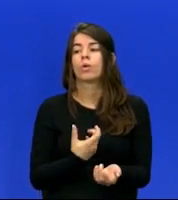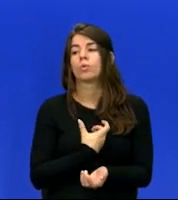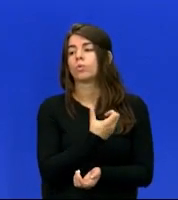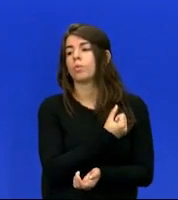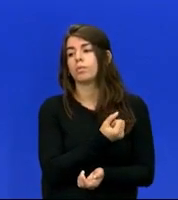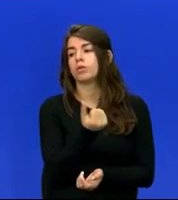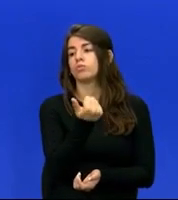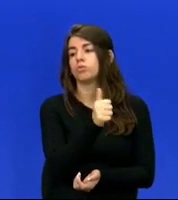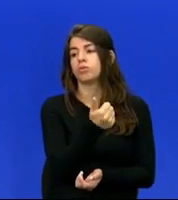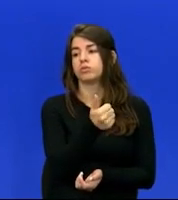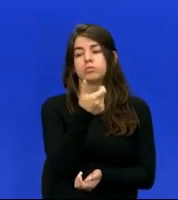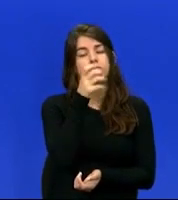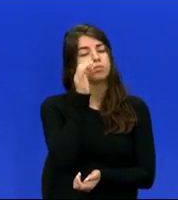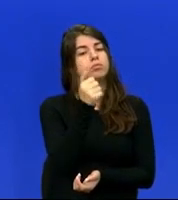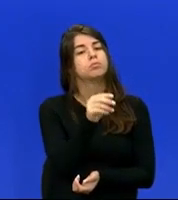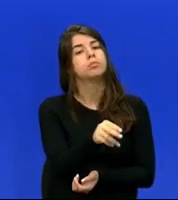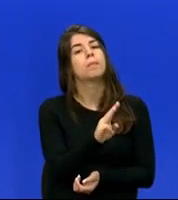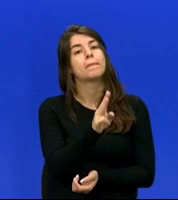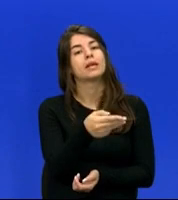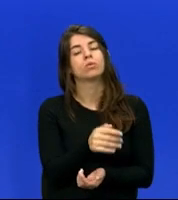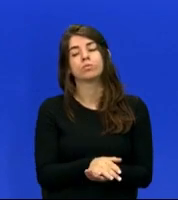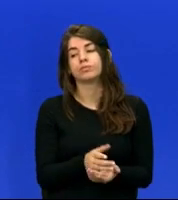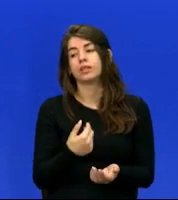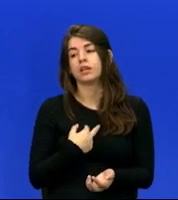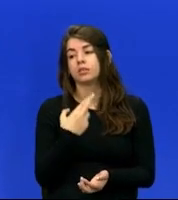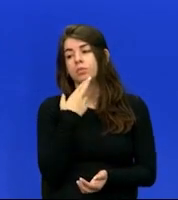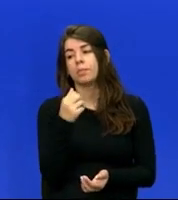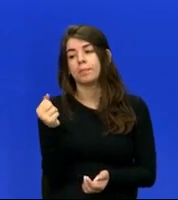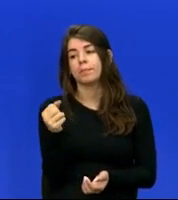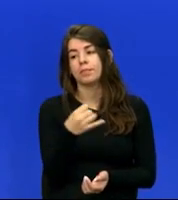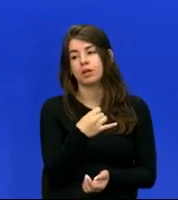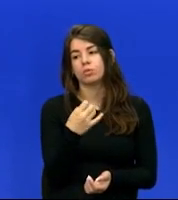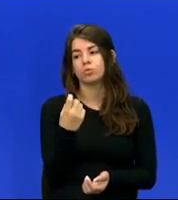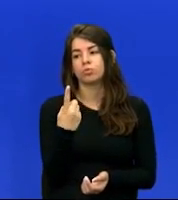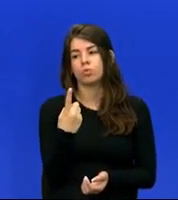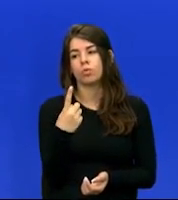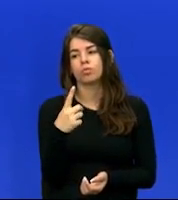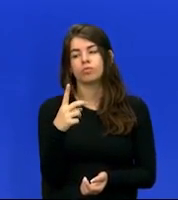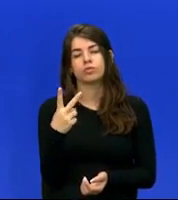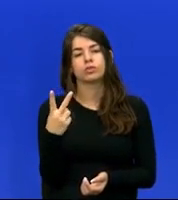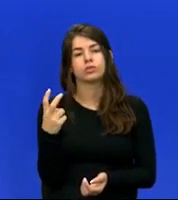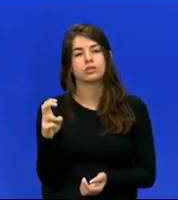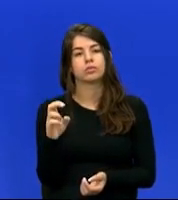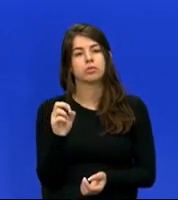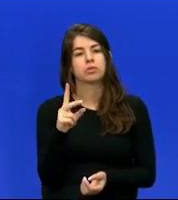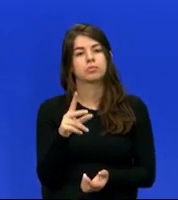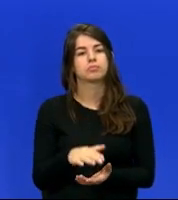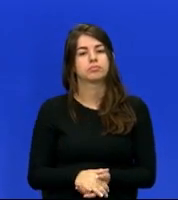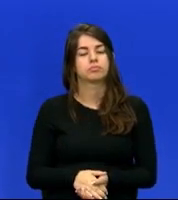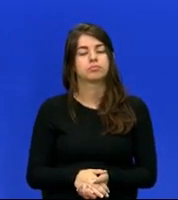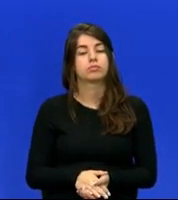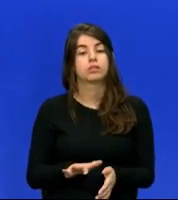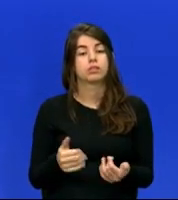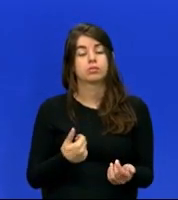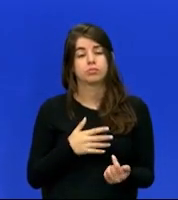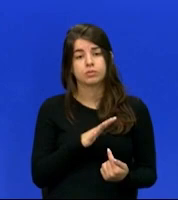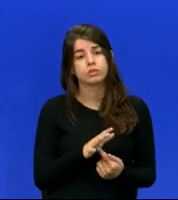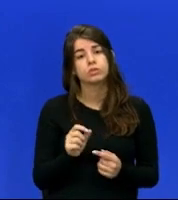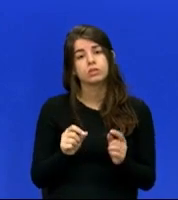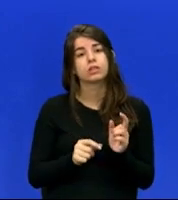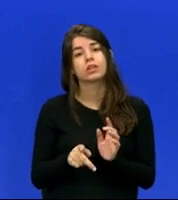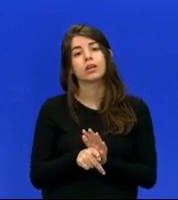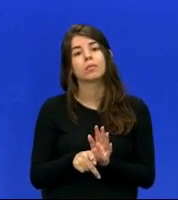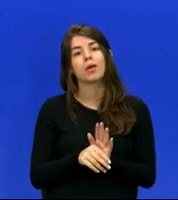esses 11.000? Esses 11.000 equivale a menos 1,25. Então, a representação